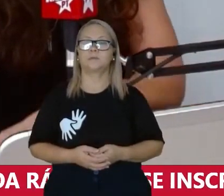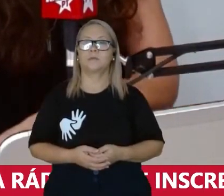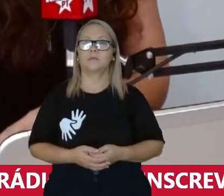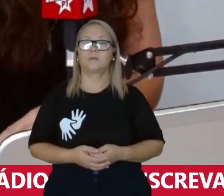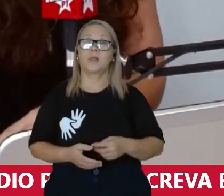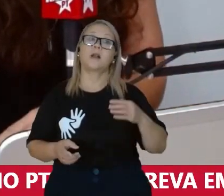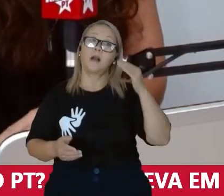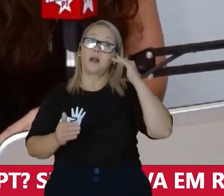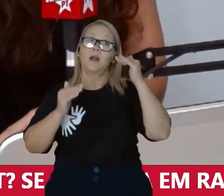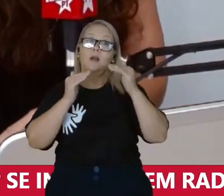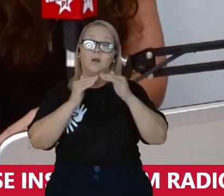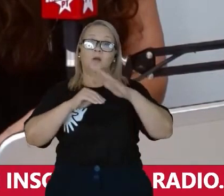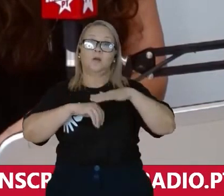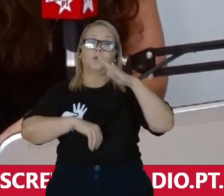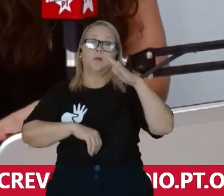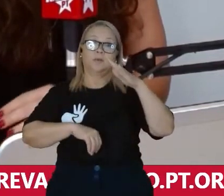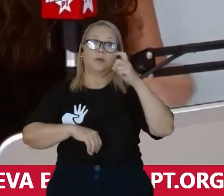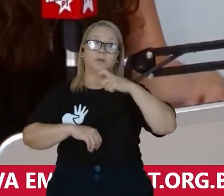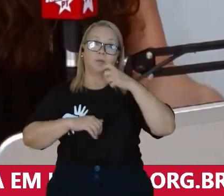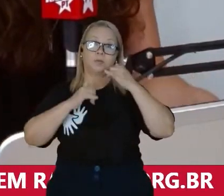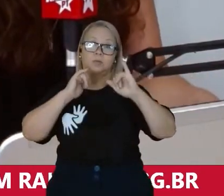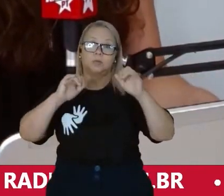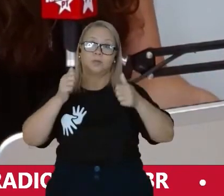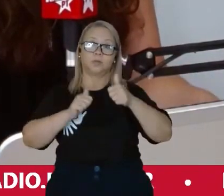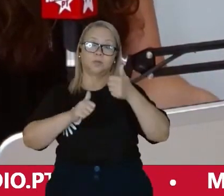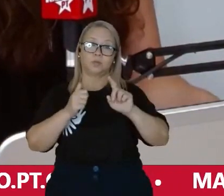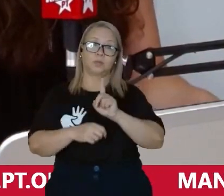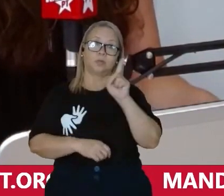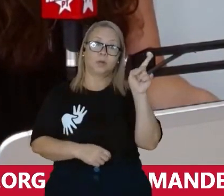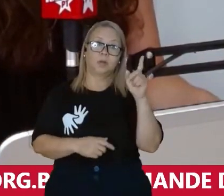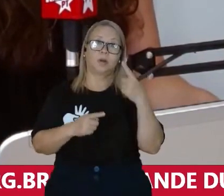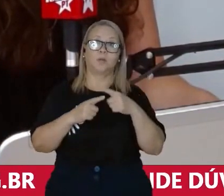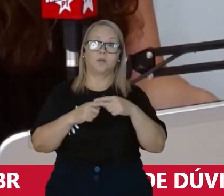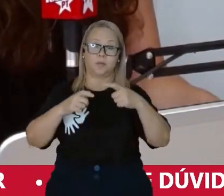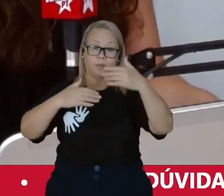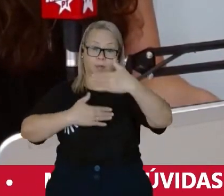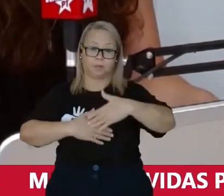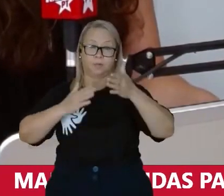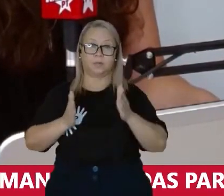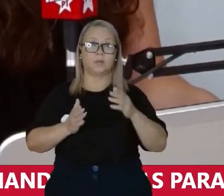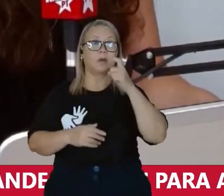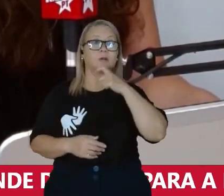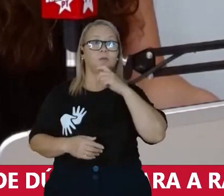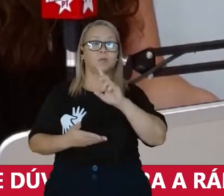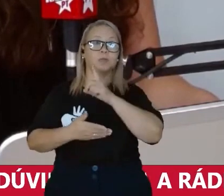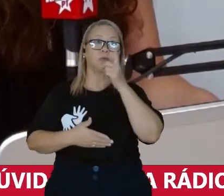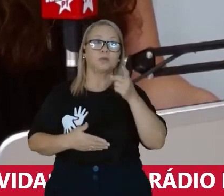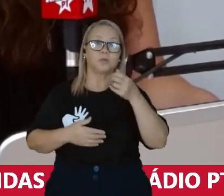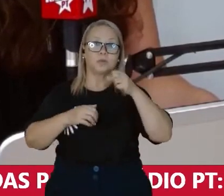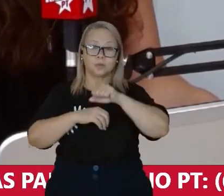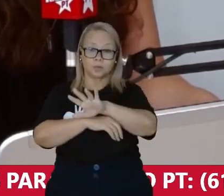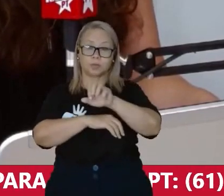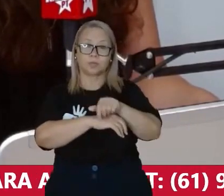eu concordo que é muito mais fácil o jogo deles, porque eles simplesmente abrem a caixinha de mentiras do dia, escolhe